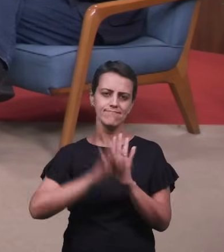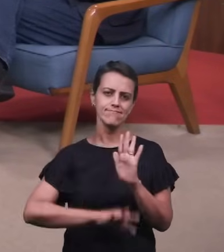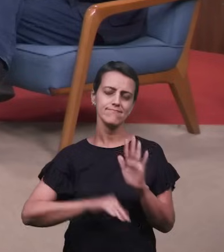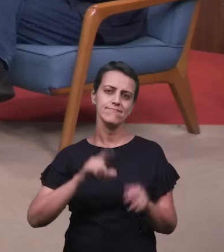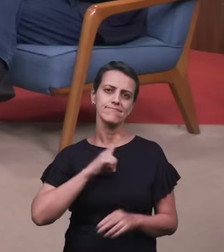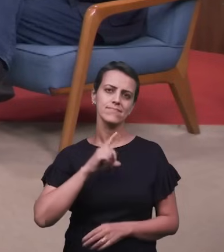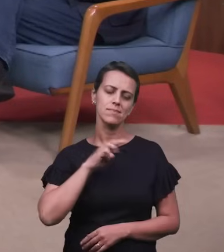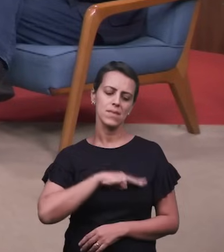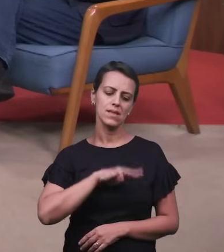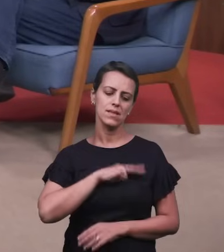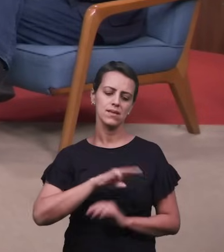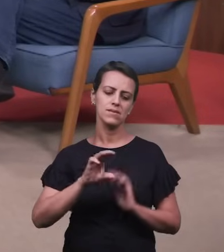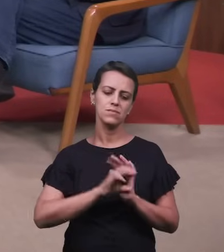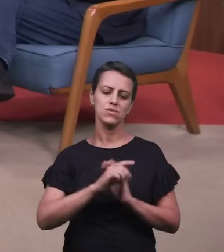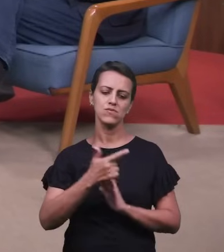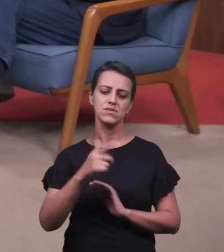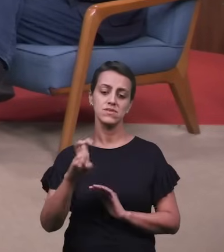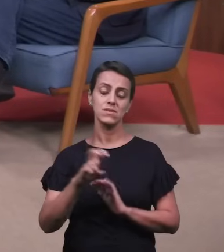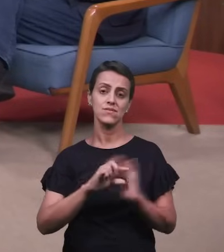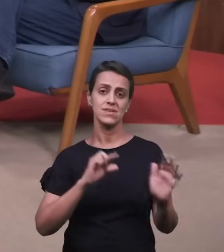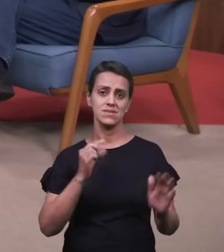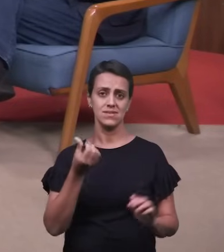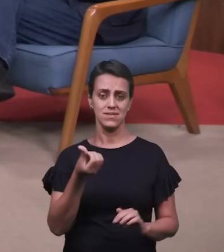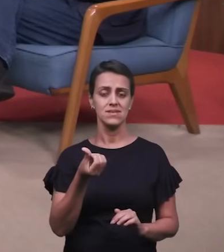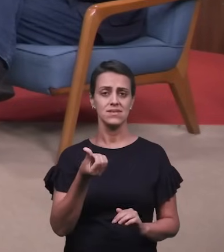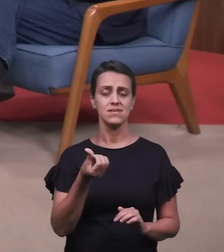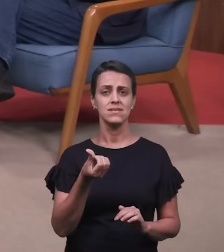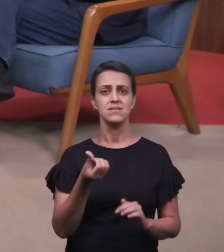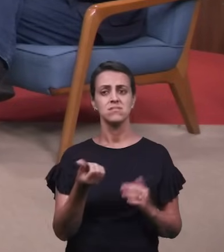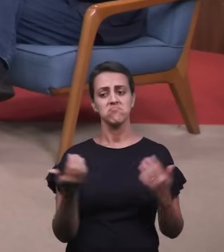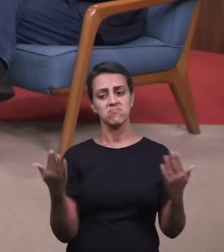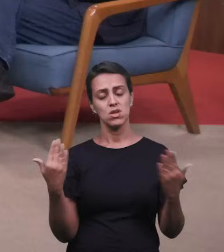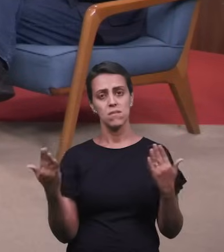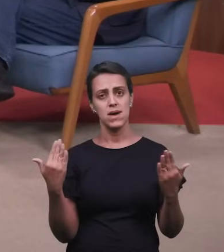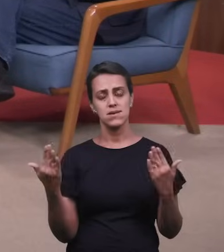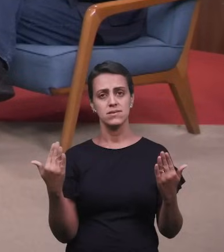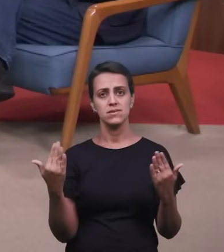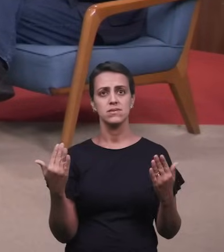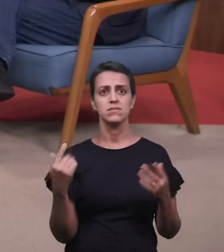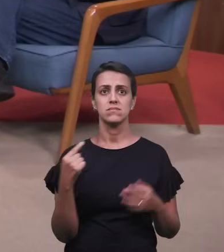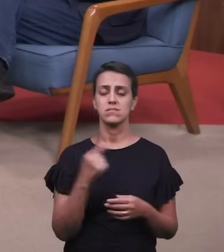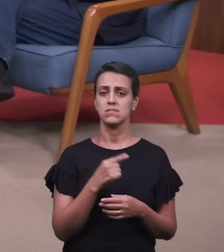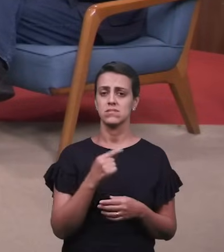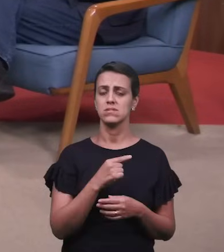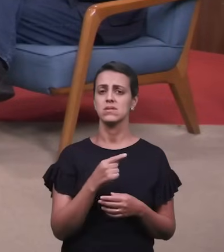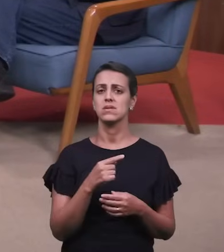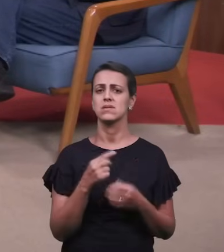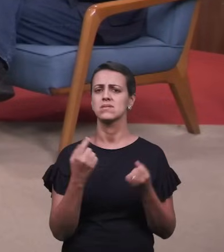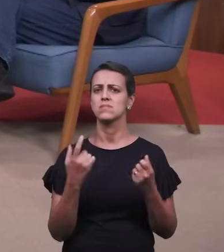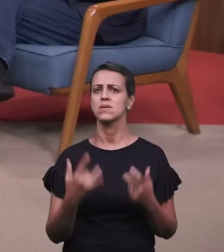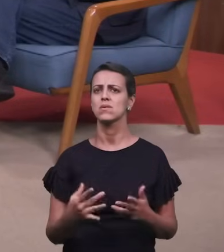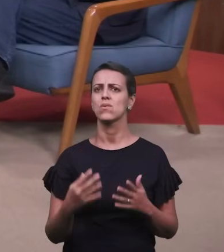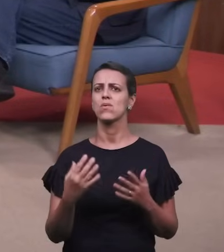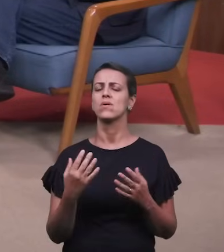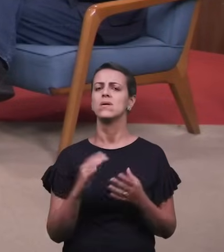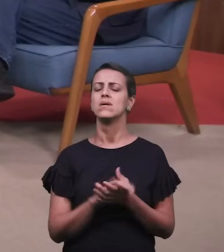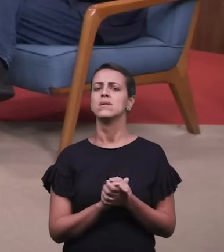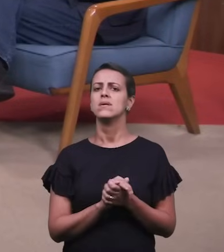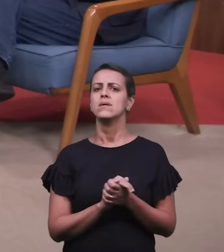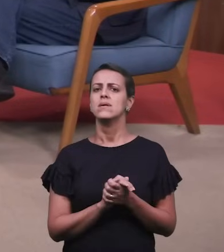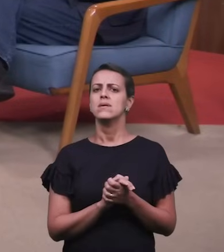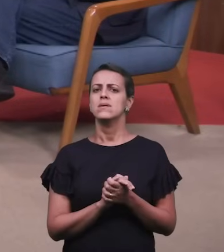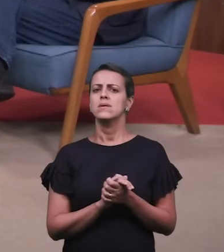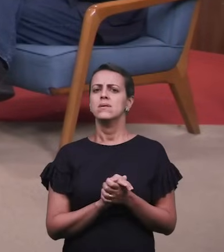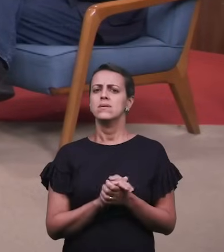que está em Mateus capítulo 25, verso 6, e aqui, fazendo uma associação com o que Sérgio falou de Cantares 2:2, abre-me,